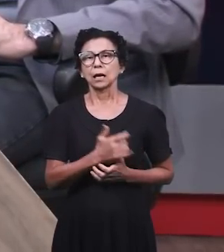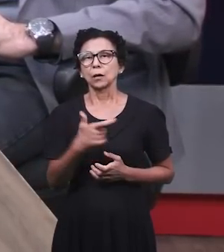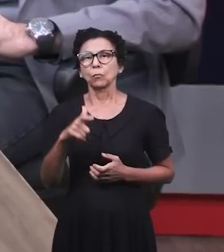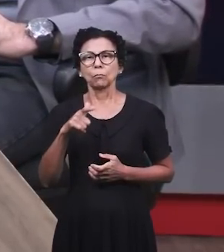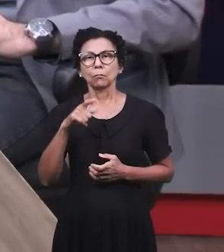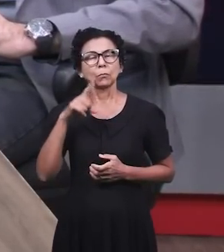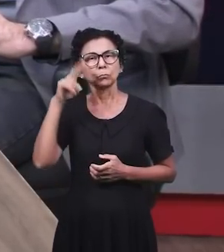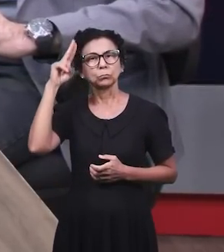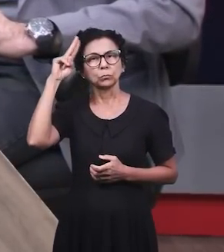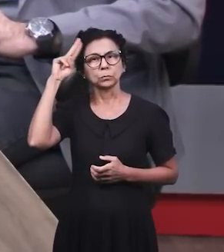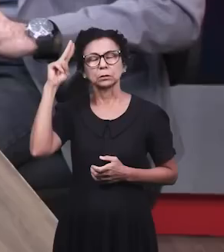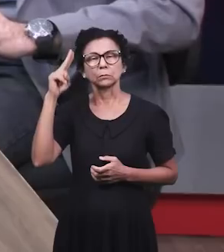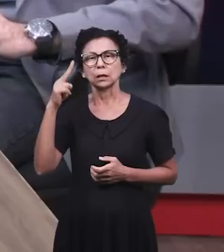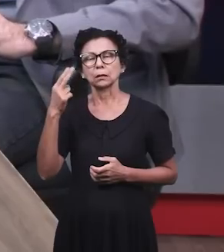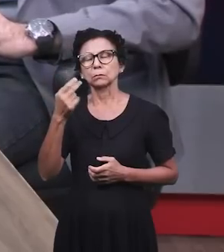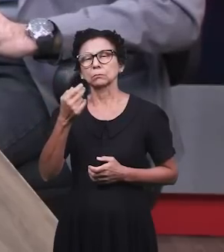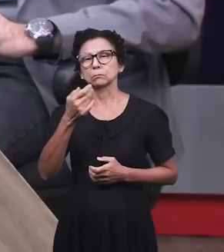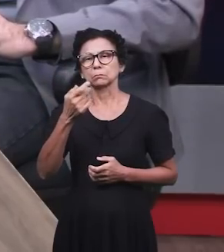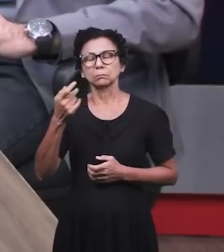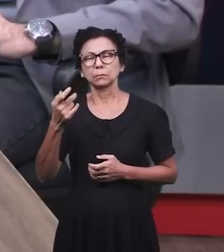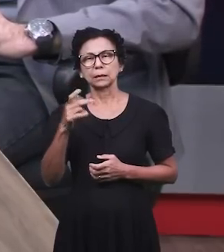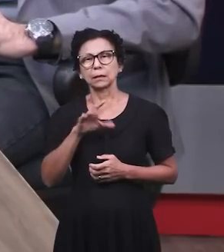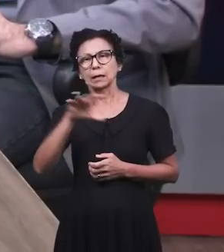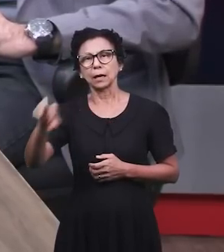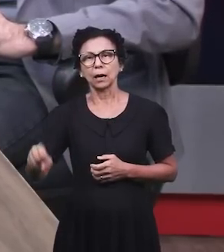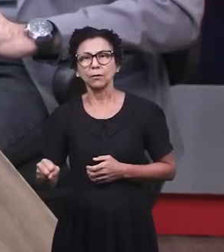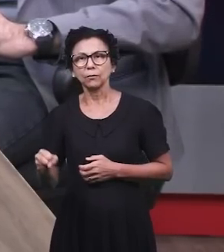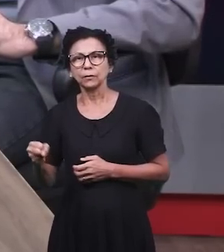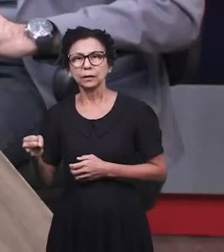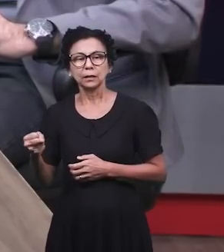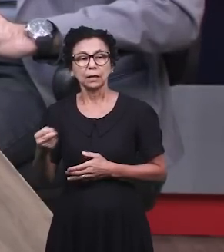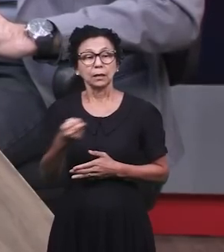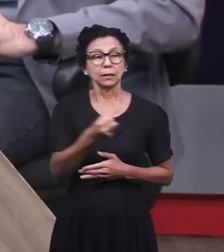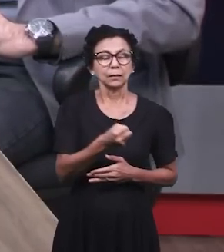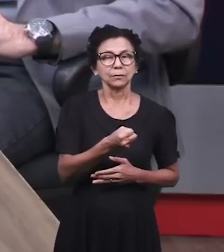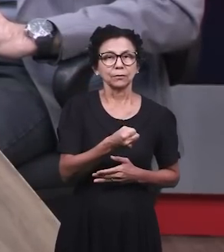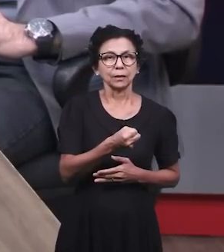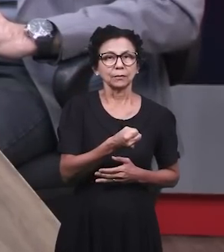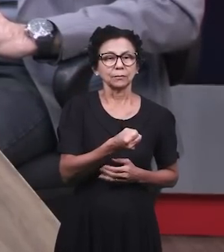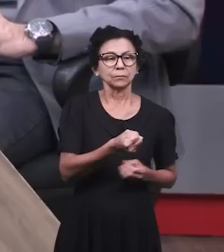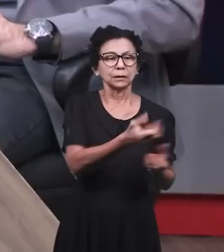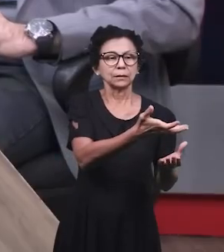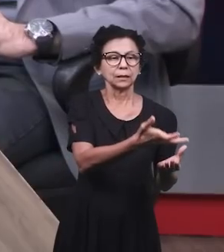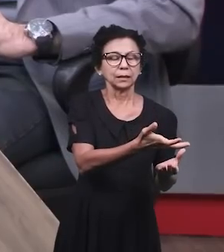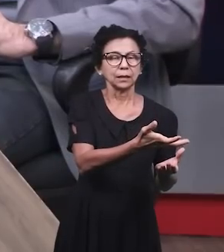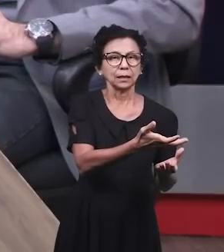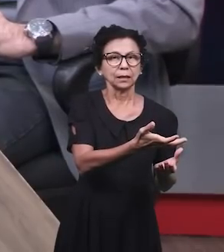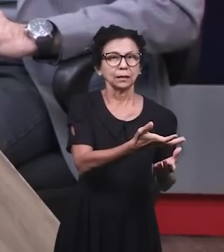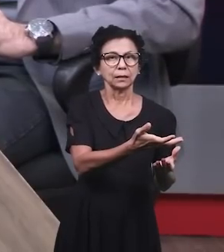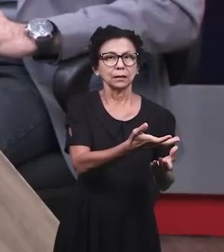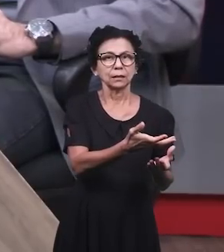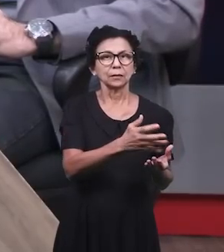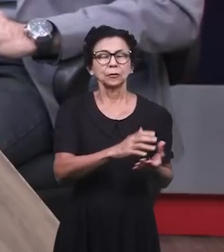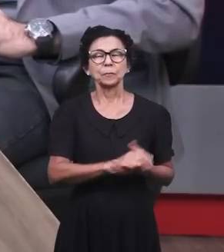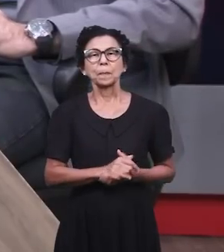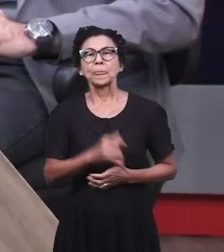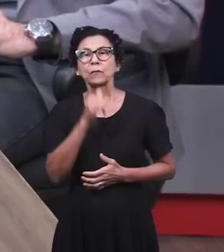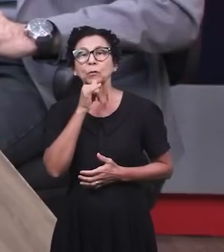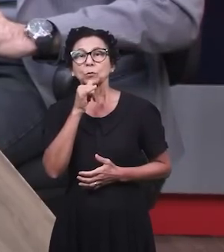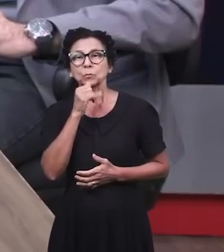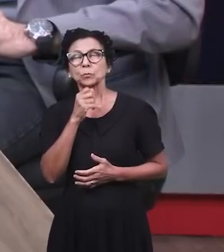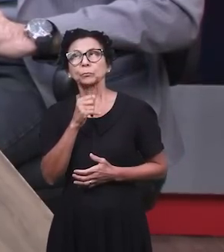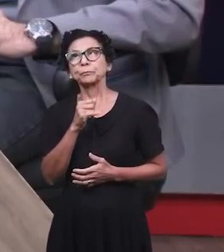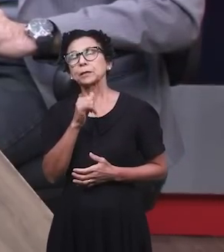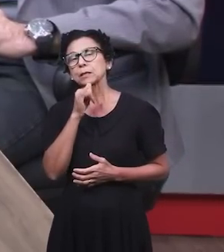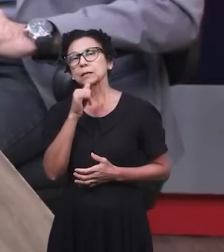né? Muitas vezes um mensageiro, né, levava isso. Se alguém pegasse, olha, essa pessoa, vamos dizer que o exército